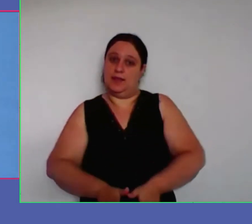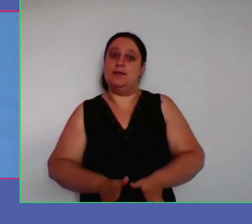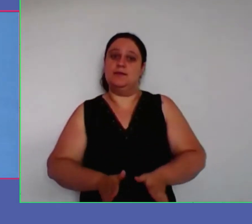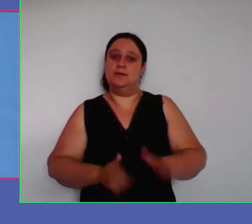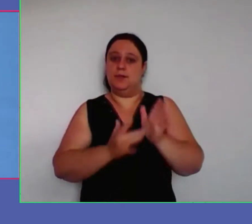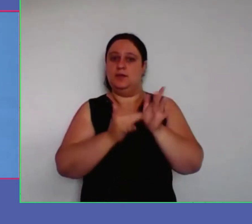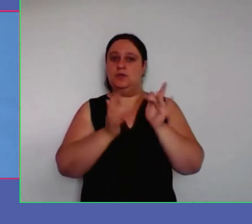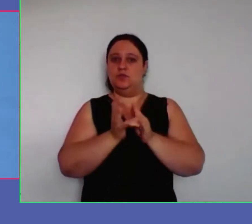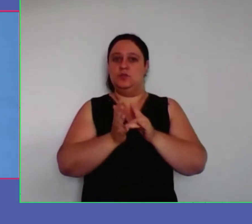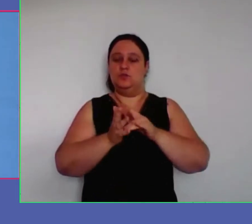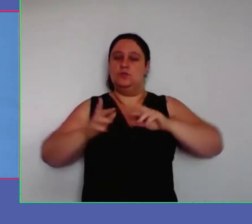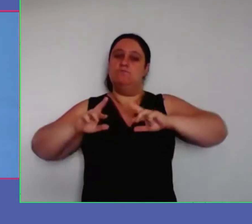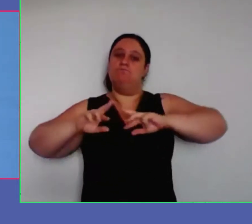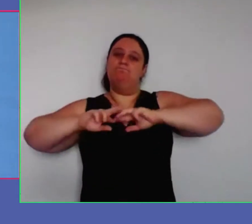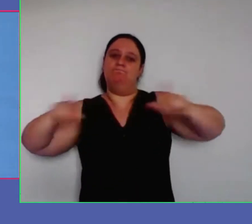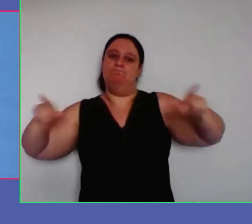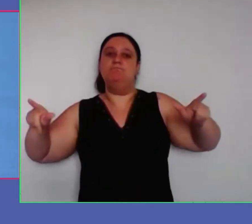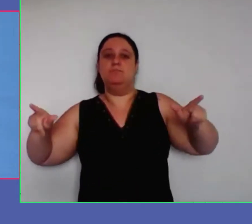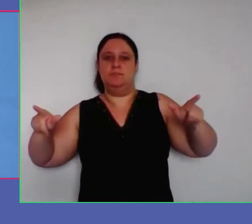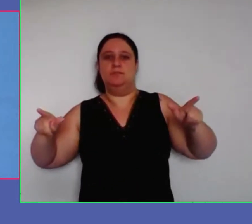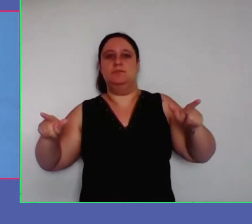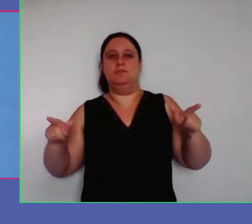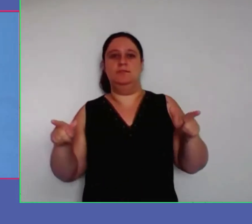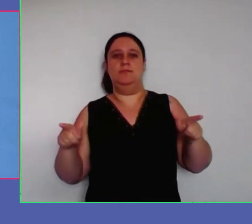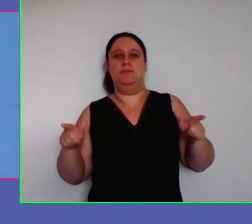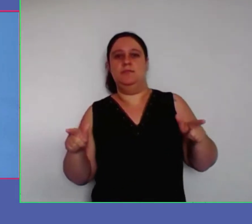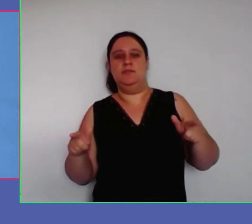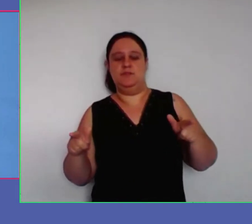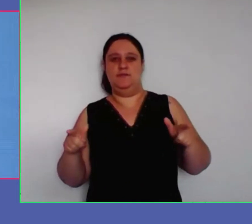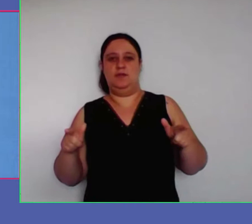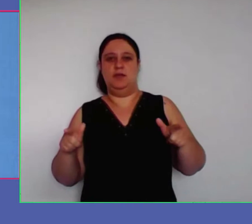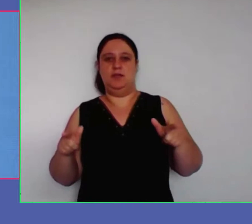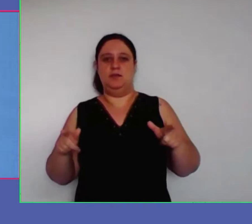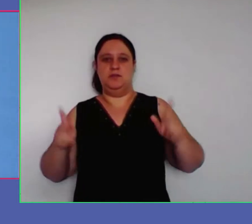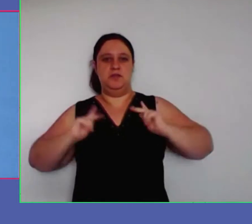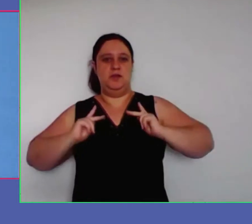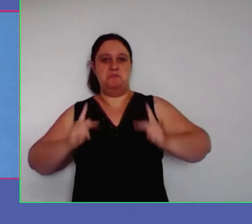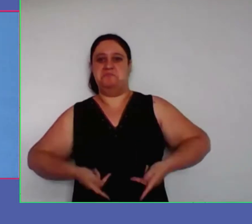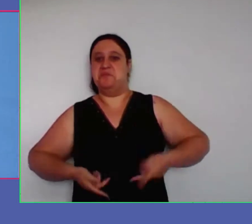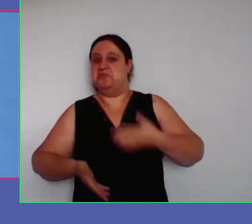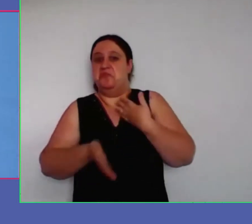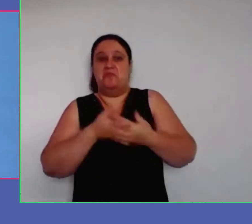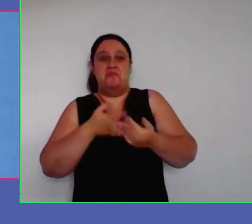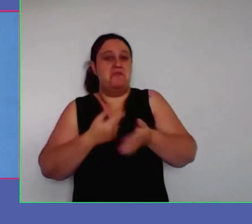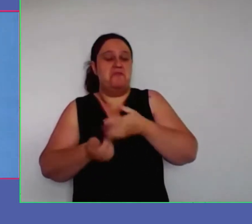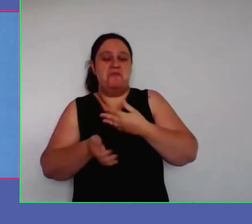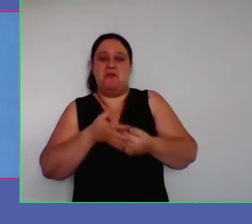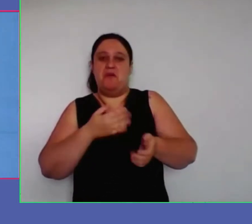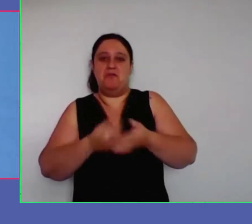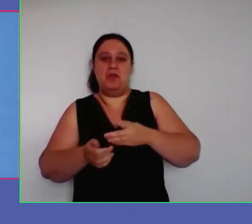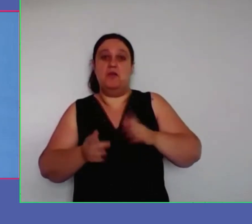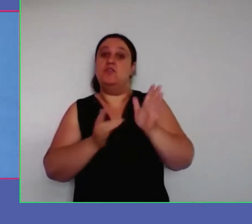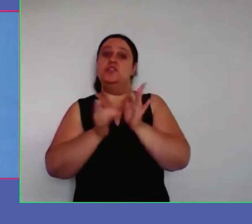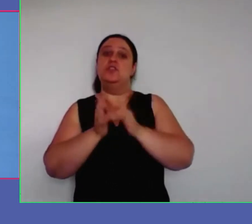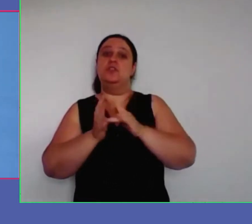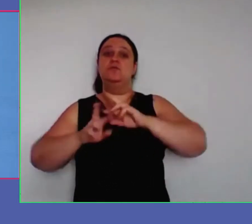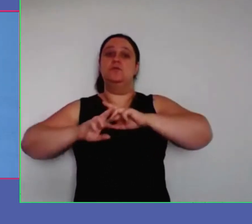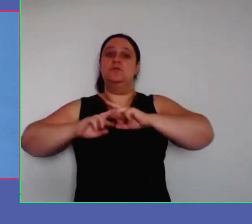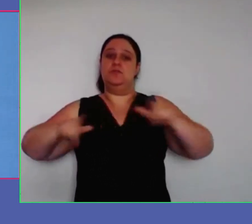diferente de qualquer outro homem. Qualquer outro homem é nascido